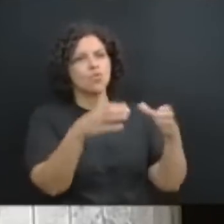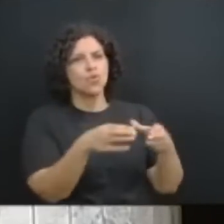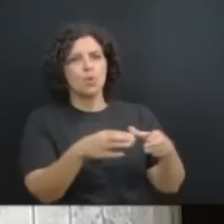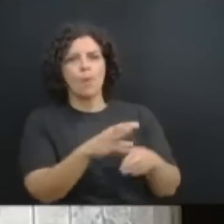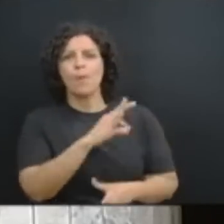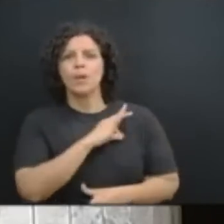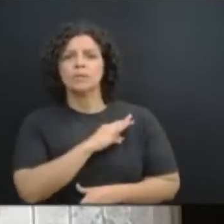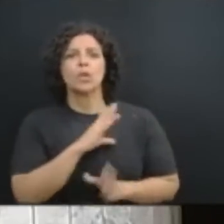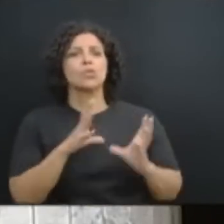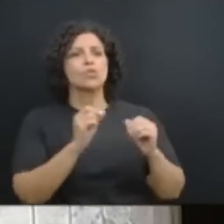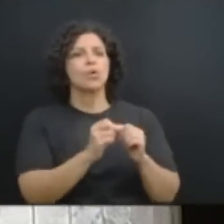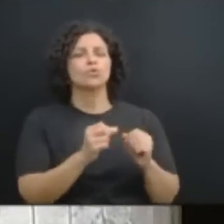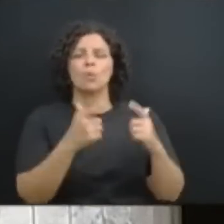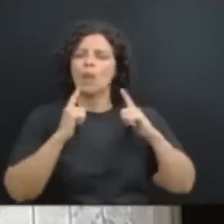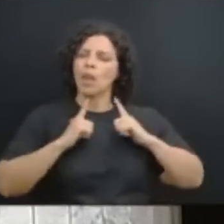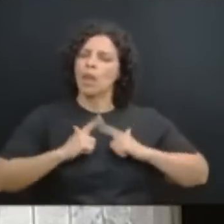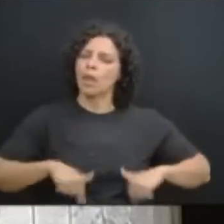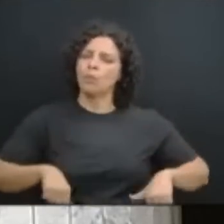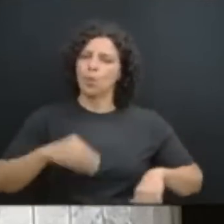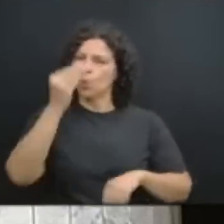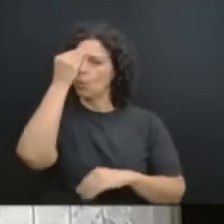foram absolvidos.